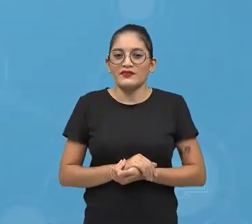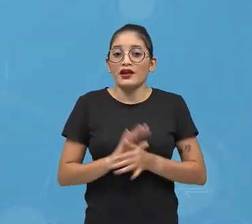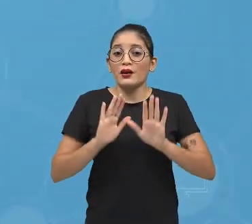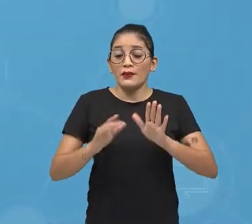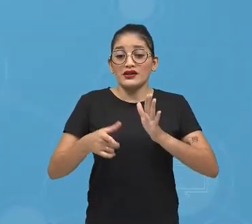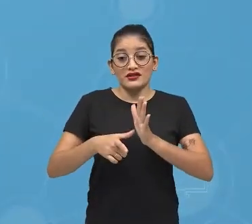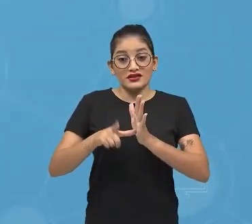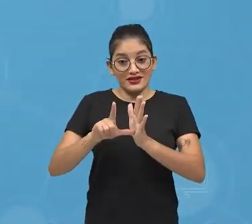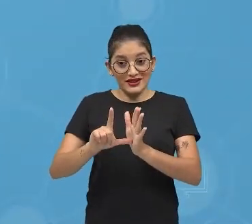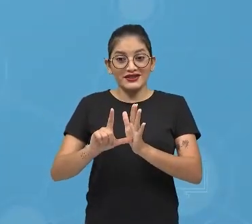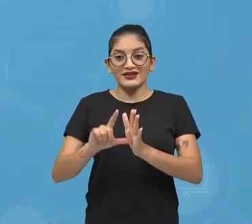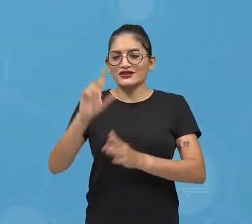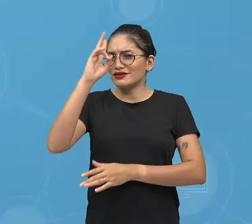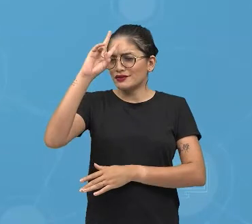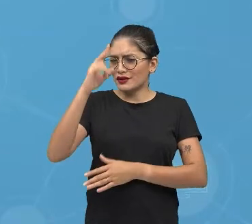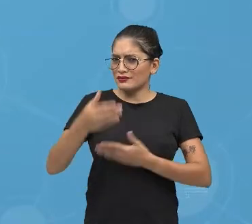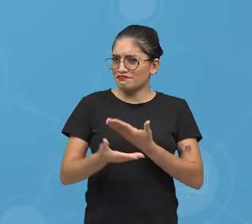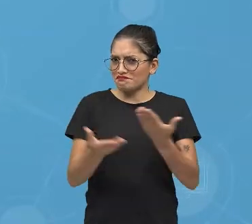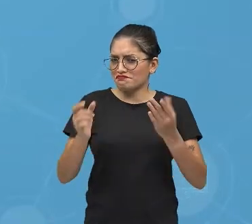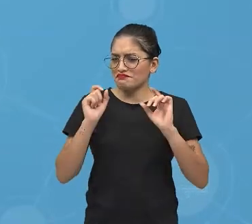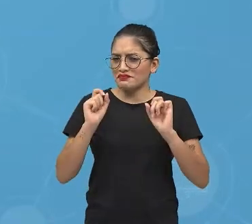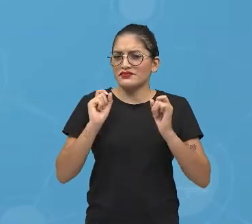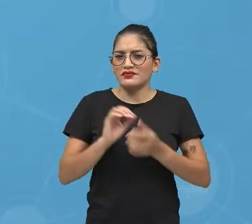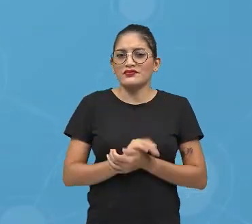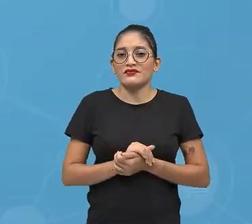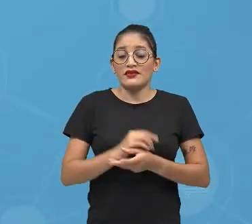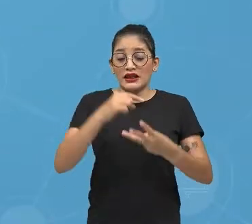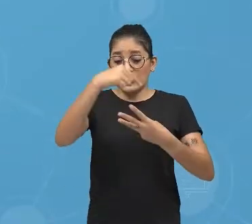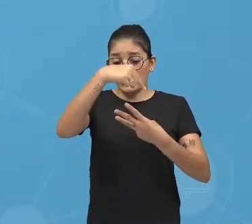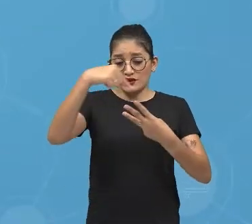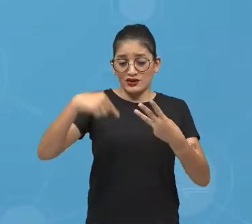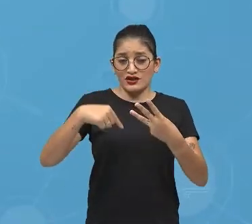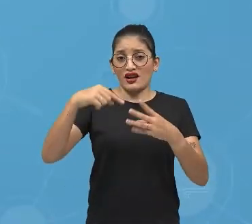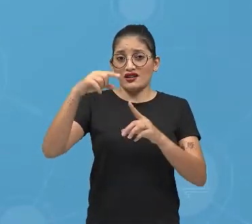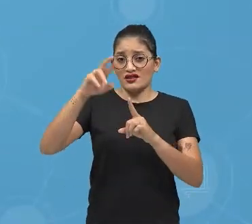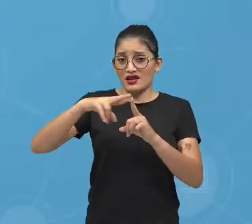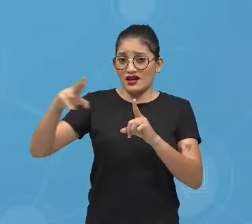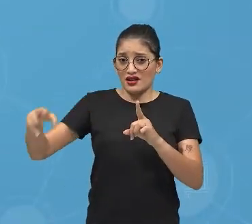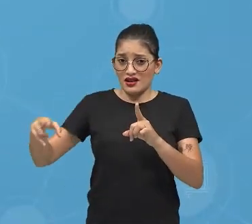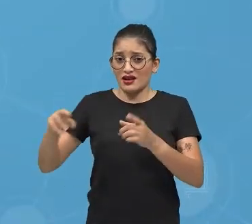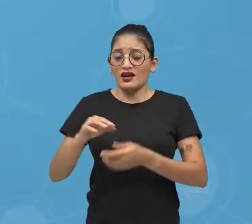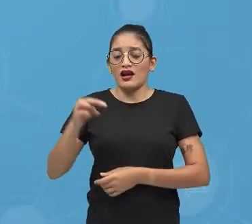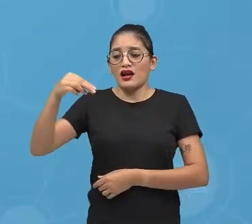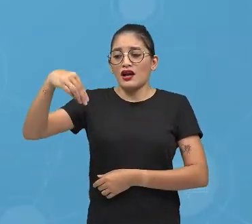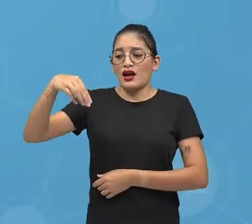Mas antes eu quero lembrar vocês, estas 3 religiões são